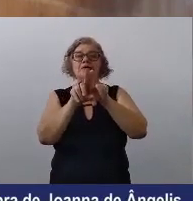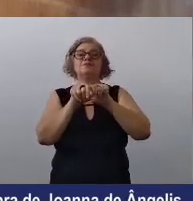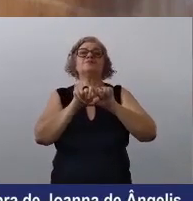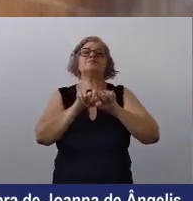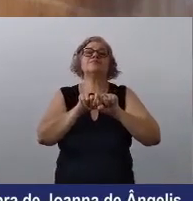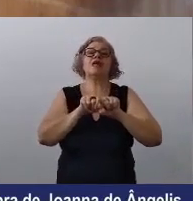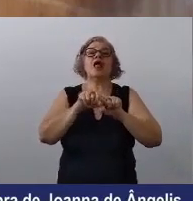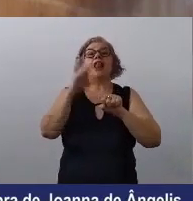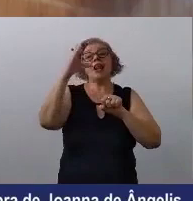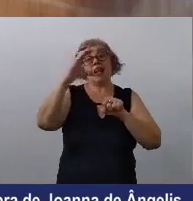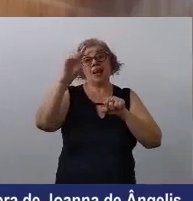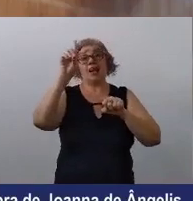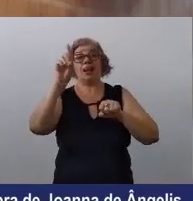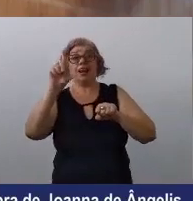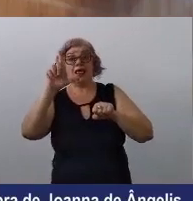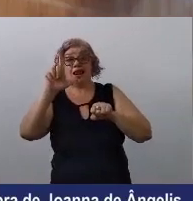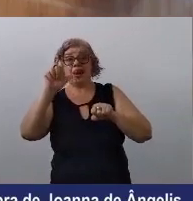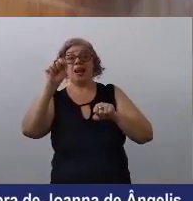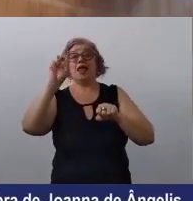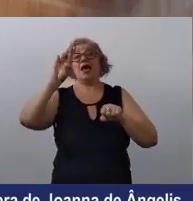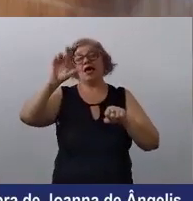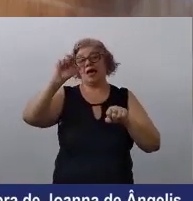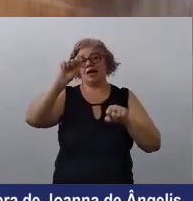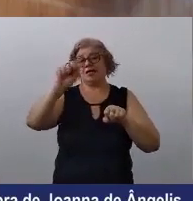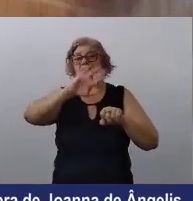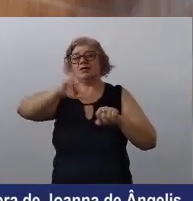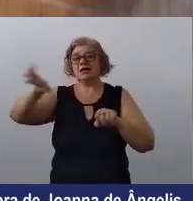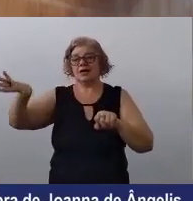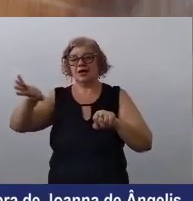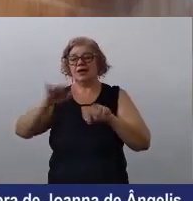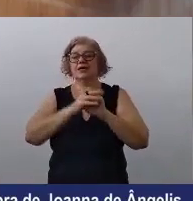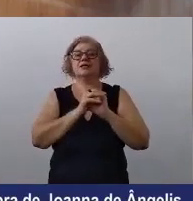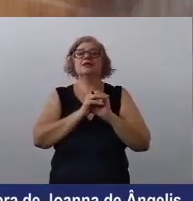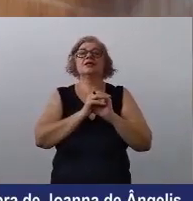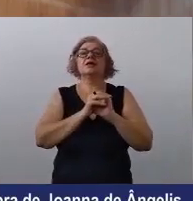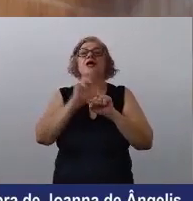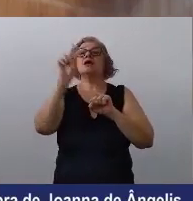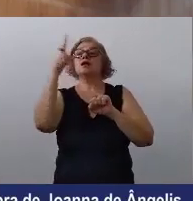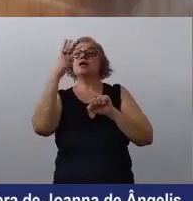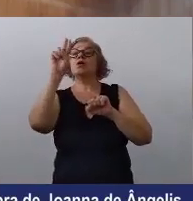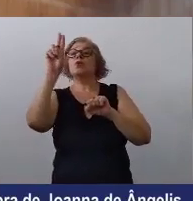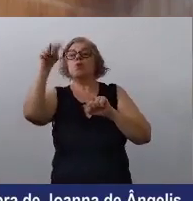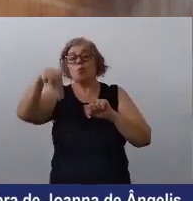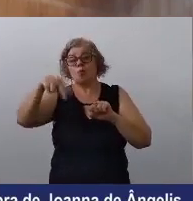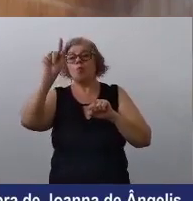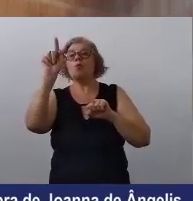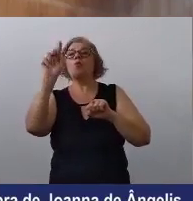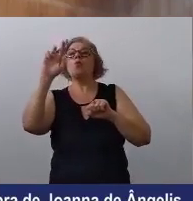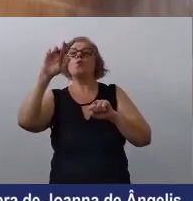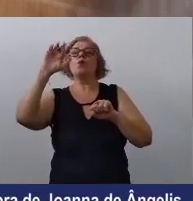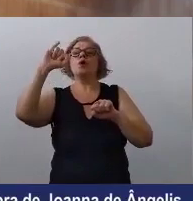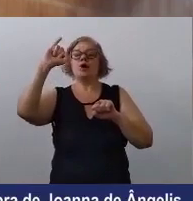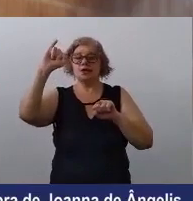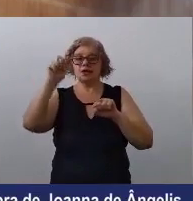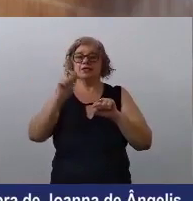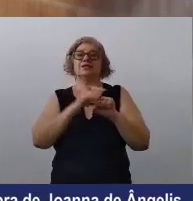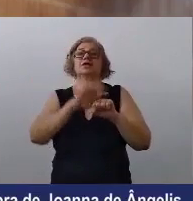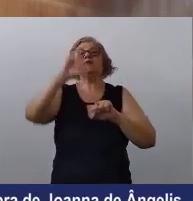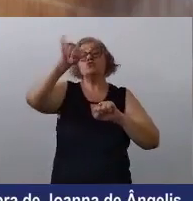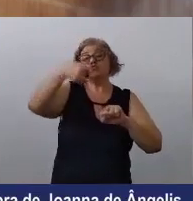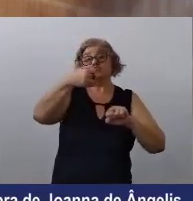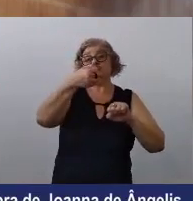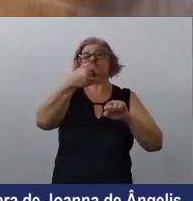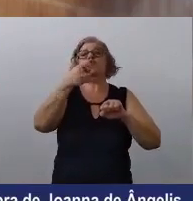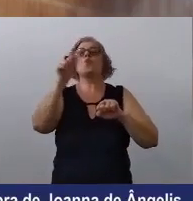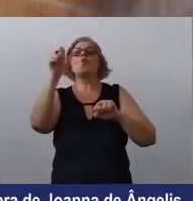Clara Ofreducci, que se imortalizou como Clara de Assis, na Úmbria, Itália.